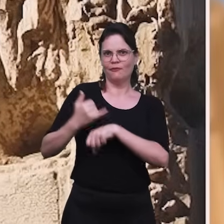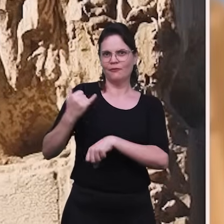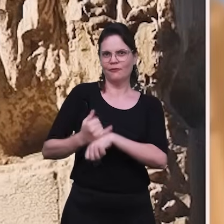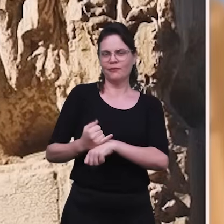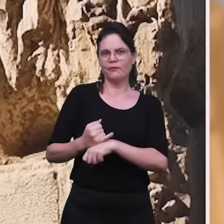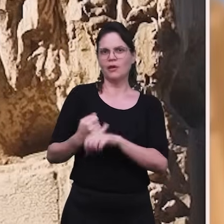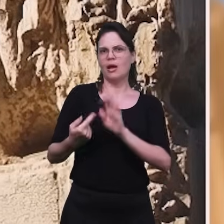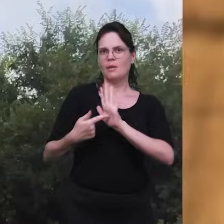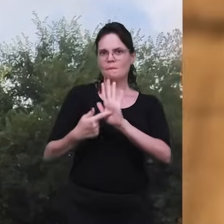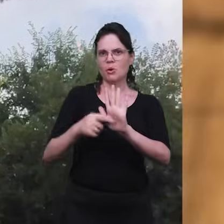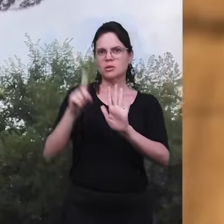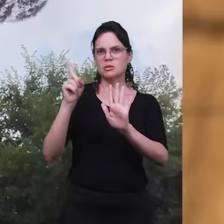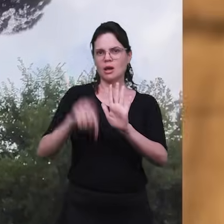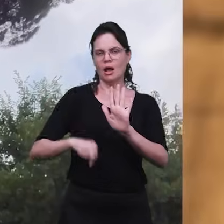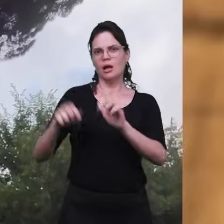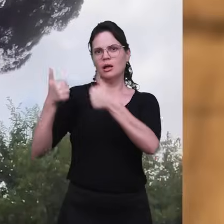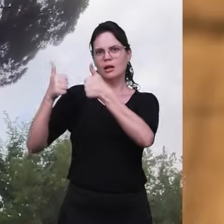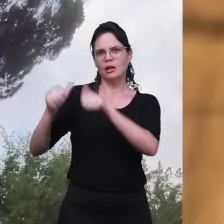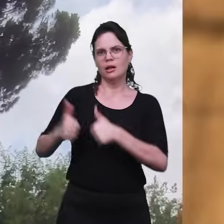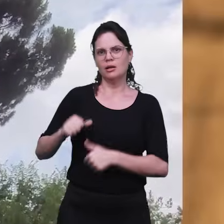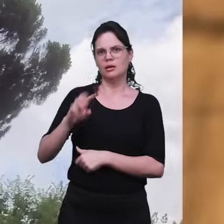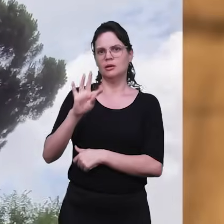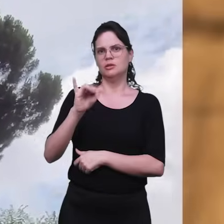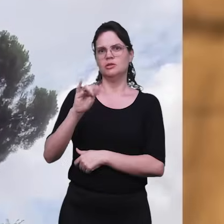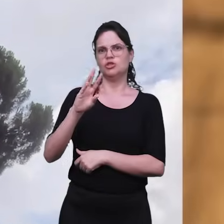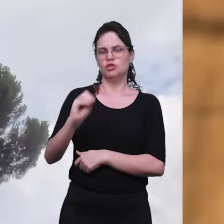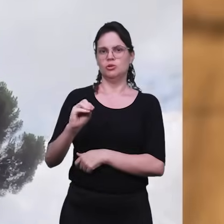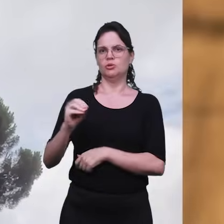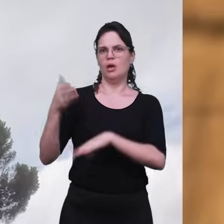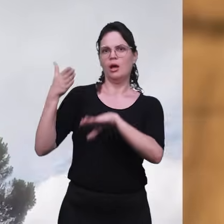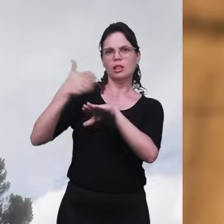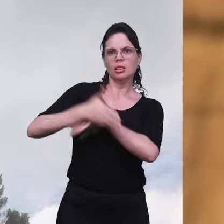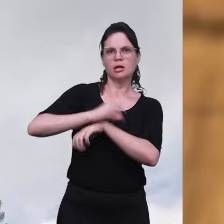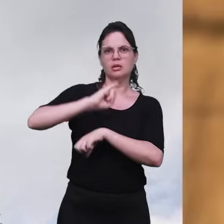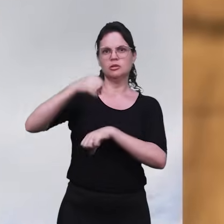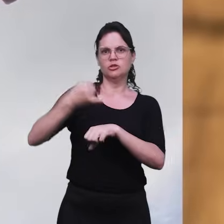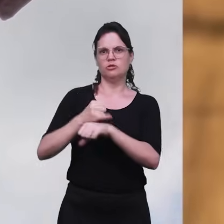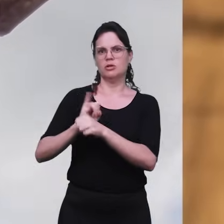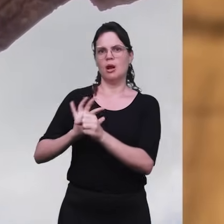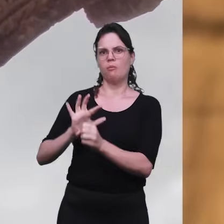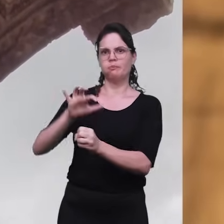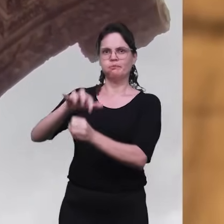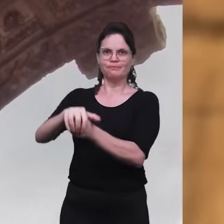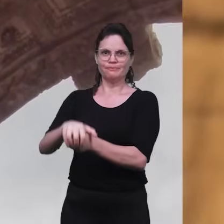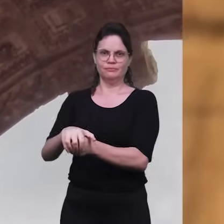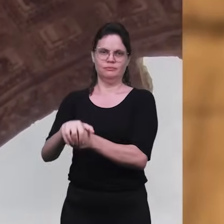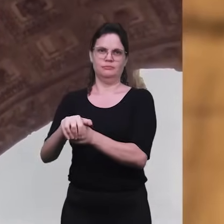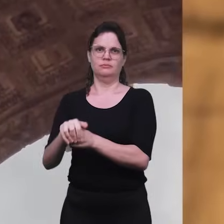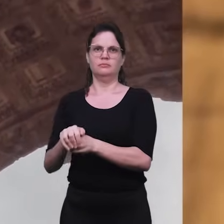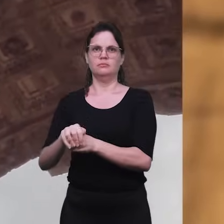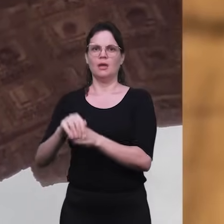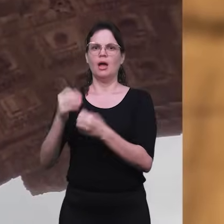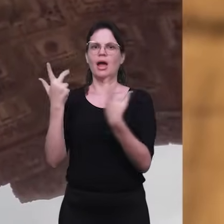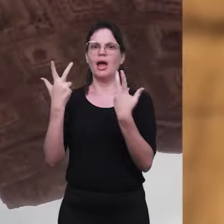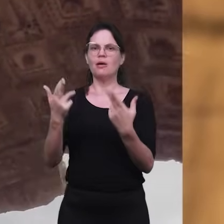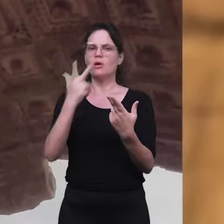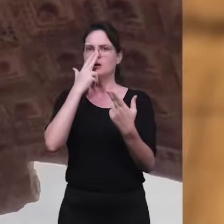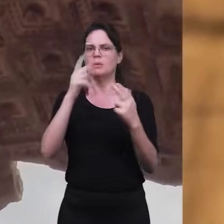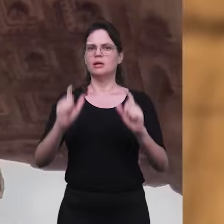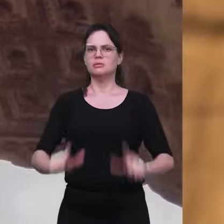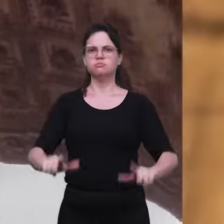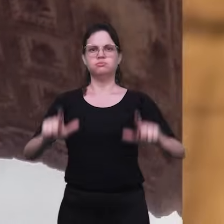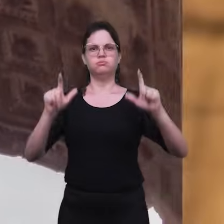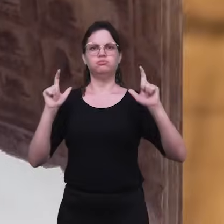figura de Tito, o comandante entrando em Jerusalém e conquistando. Então eles põem ali como uma fotografia, quem tinha os